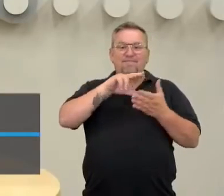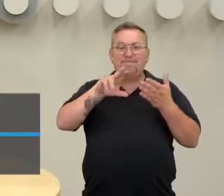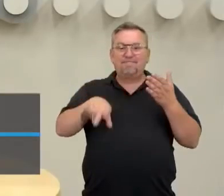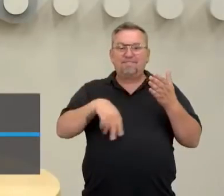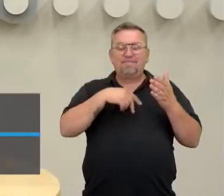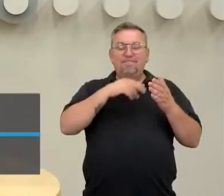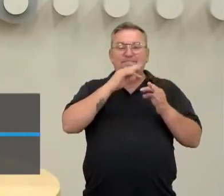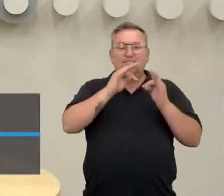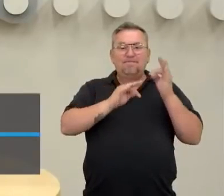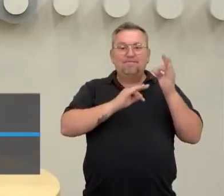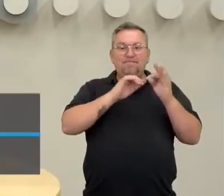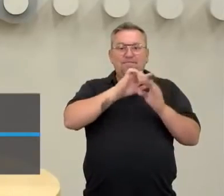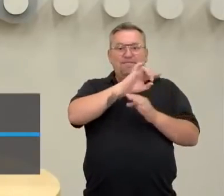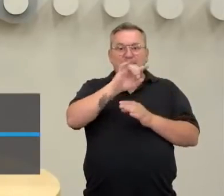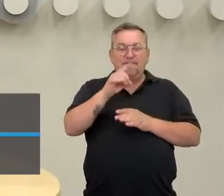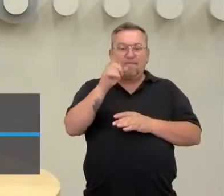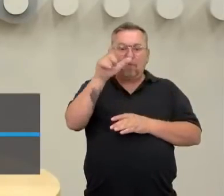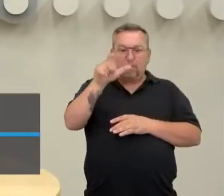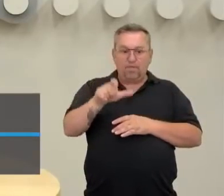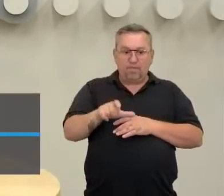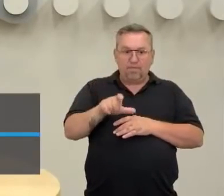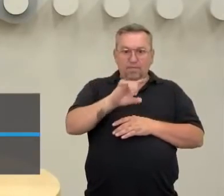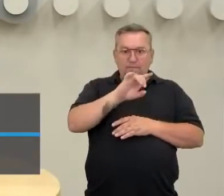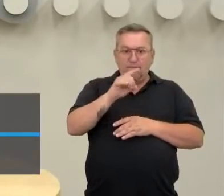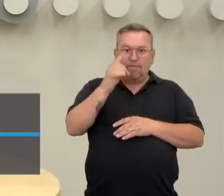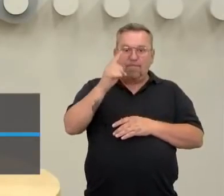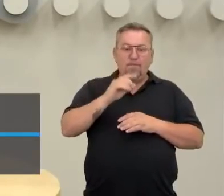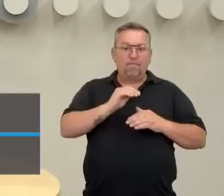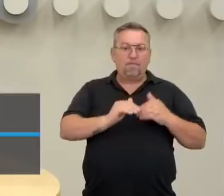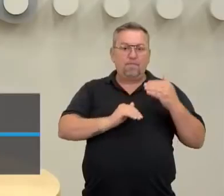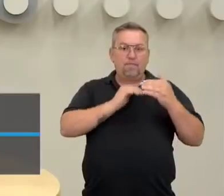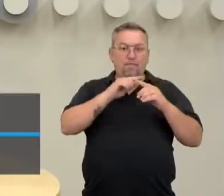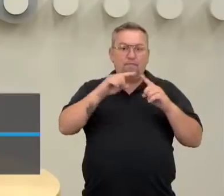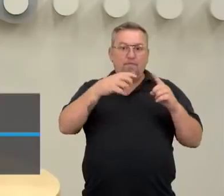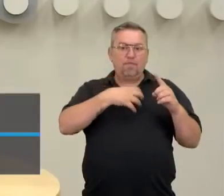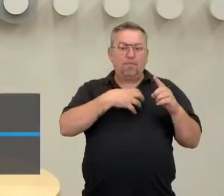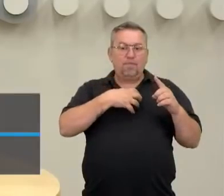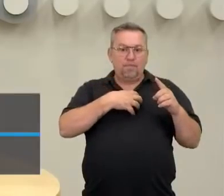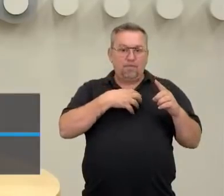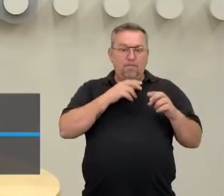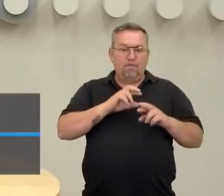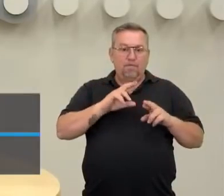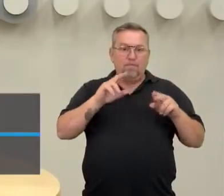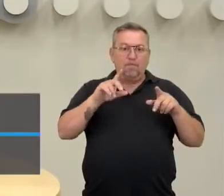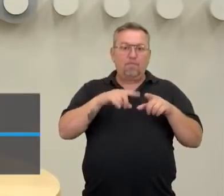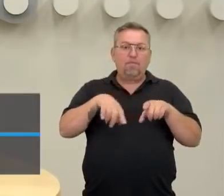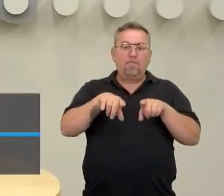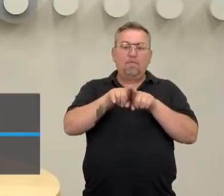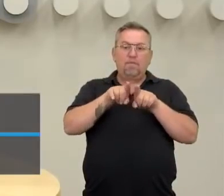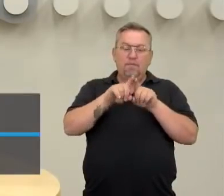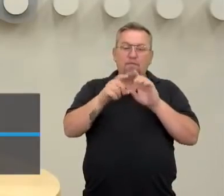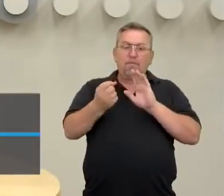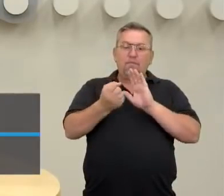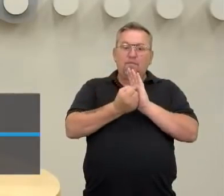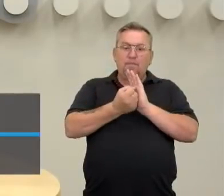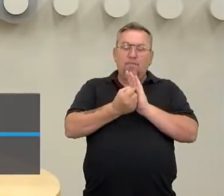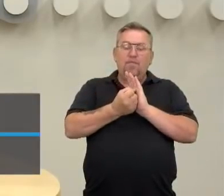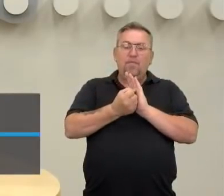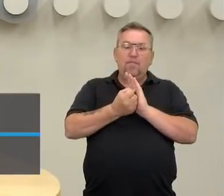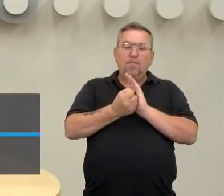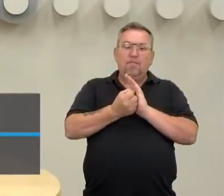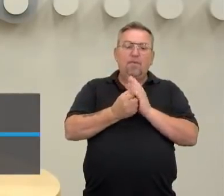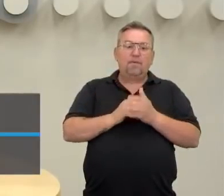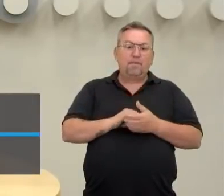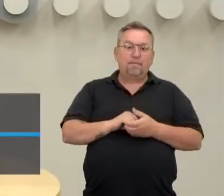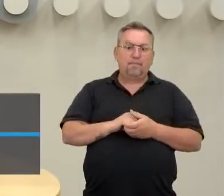técnicas diferentes. E cada grafiteiro, né, cada um desenvolve um tipo de traço diferente, que também marca a sua identidade como